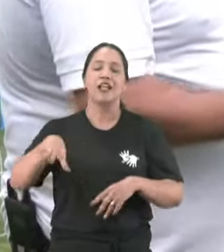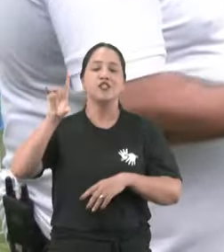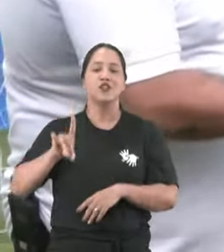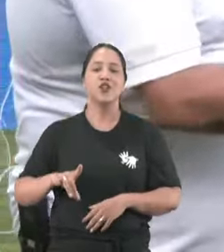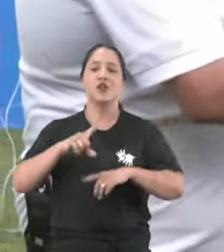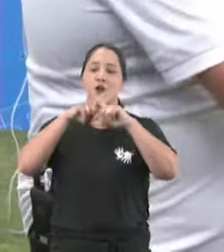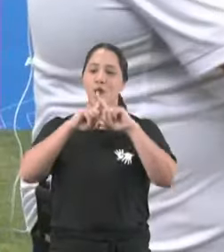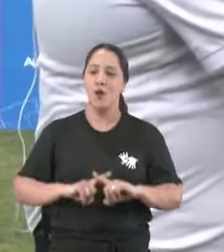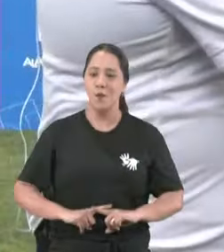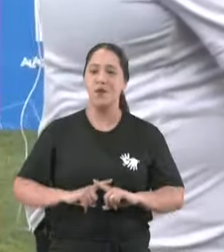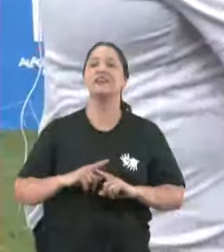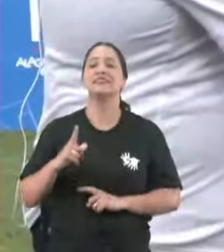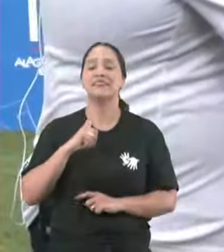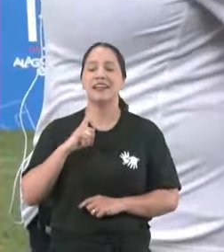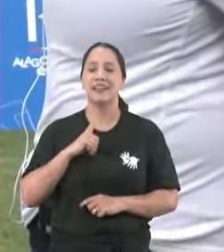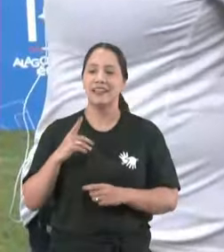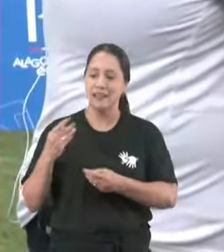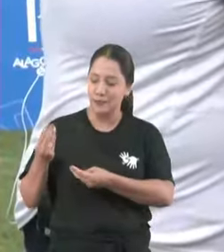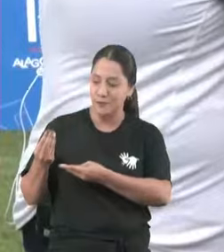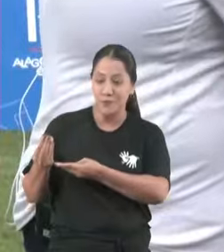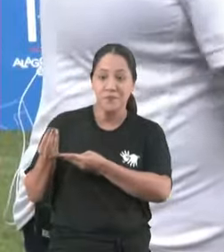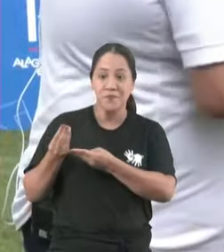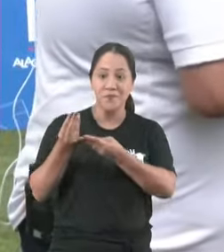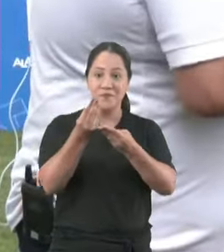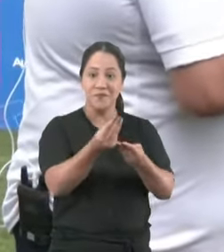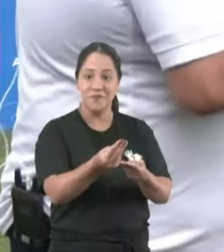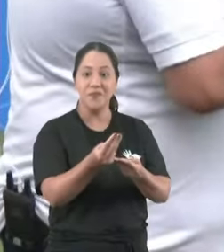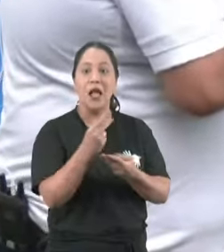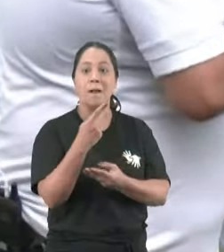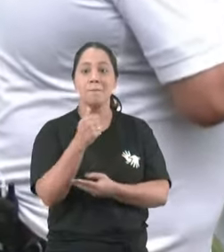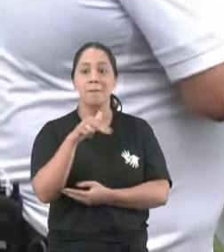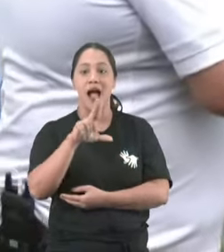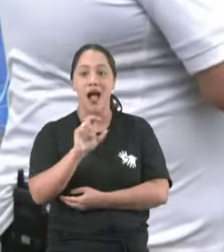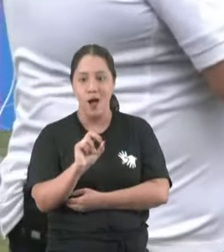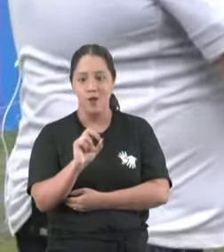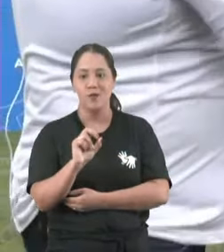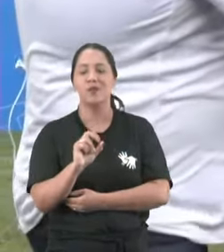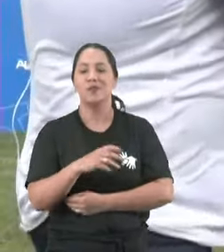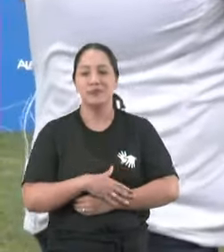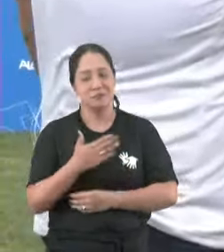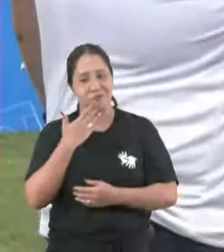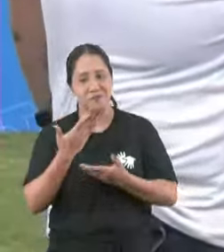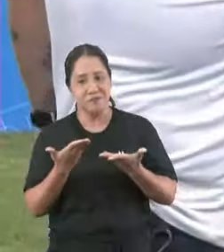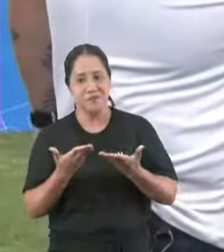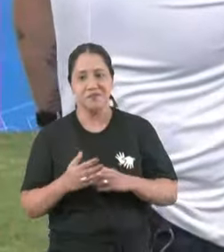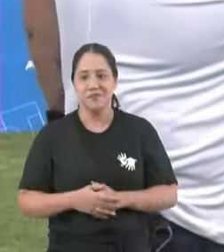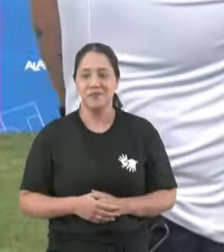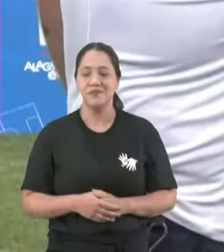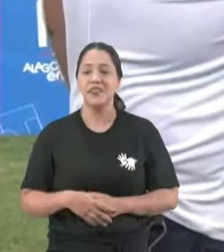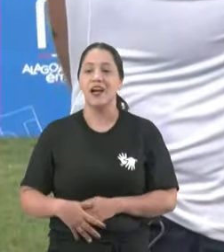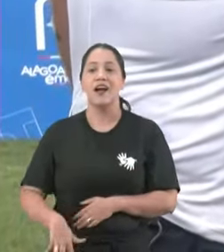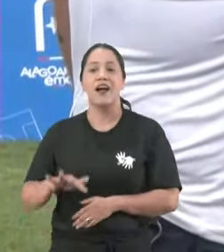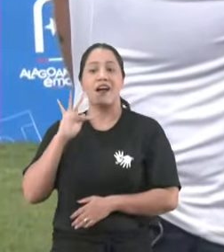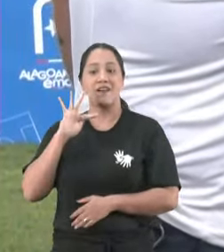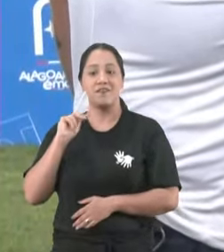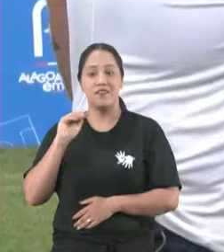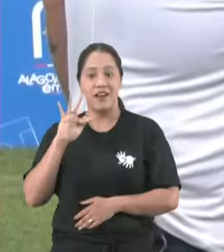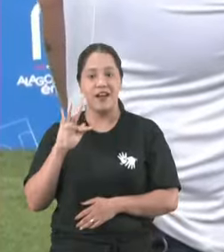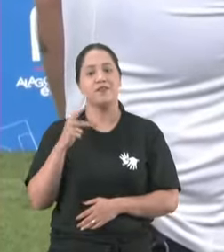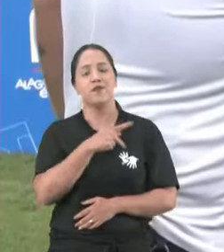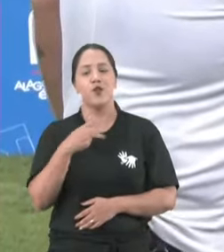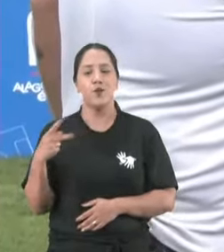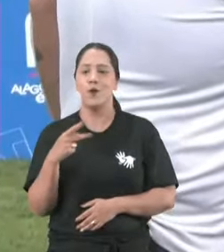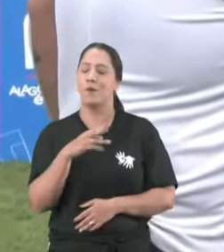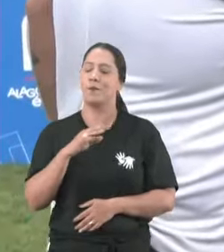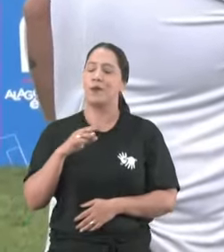Rodrigo Lu, está aqui, ó, para entregar ao Paulo. E é com você, Rodrigo. É, a Federação Alagoana, em nome do presidente